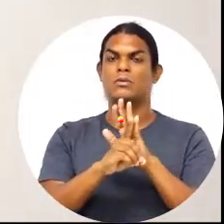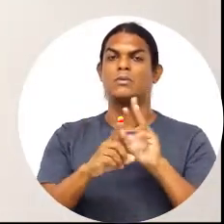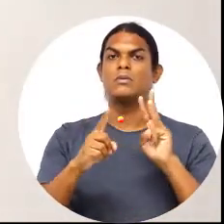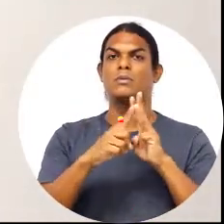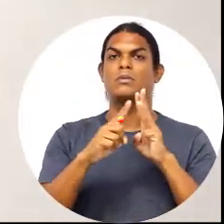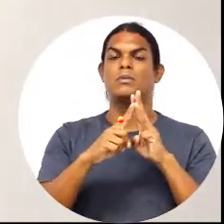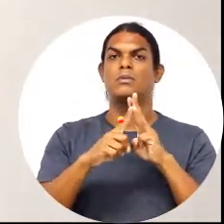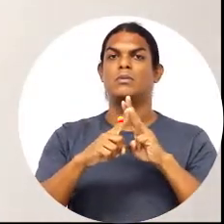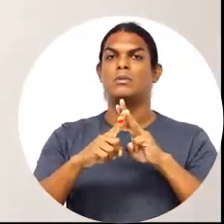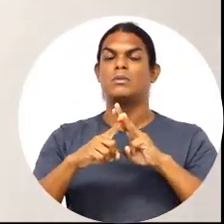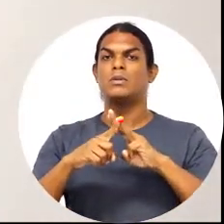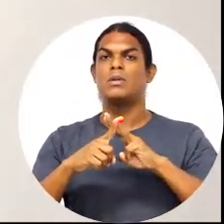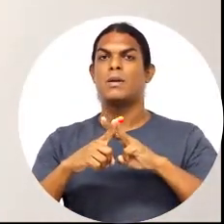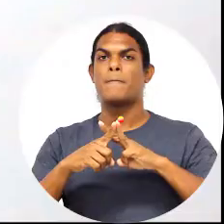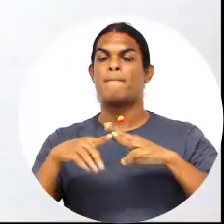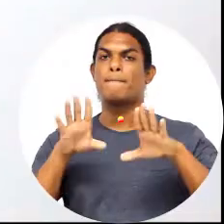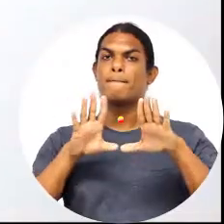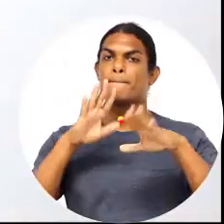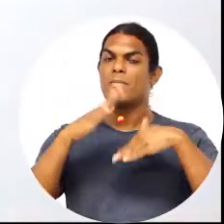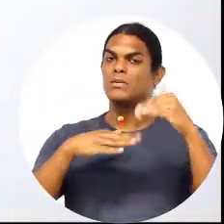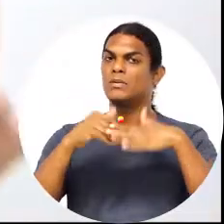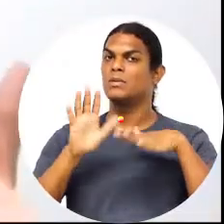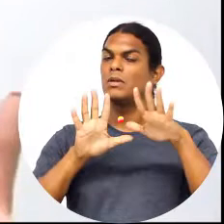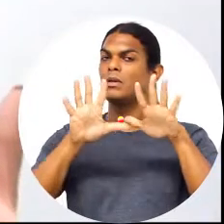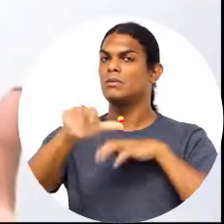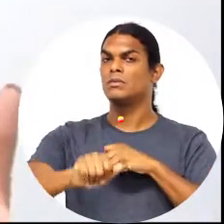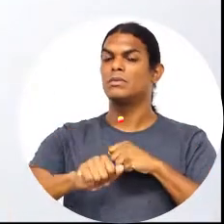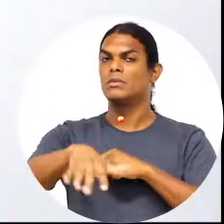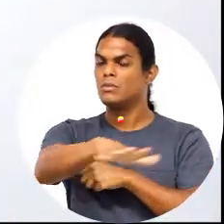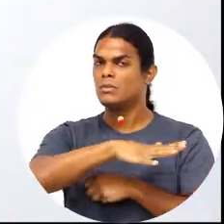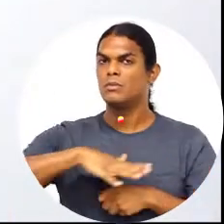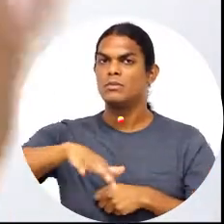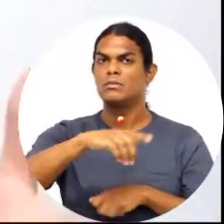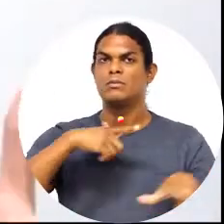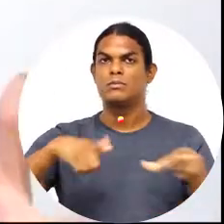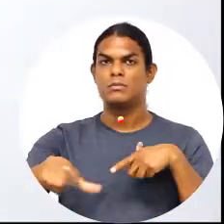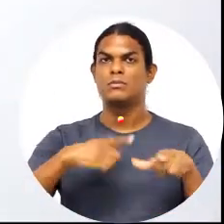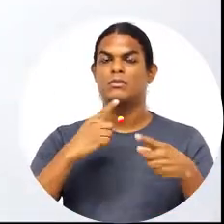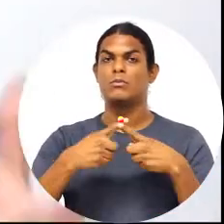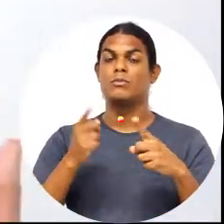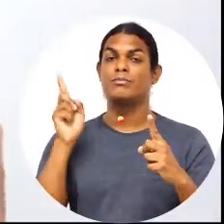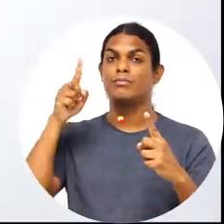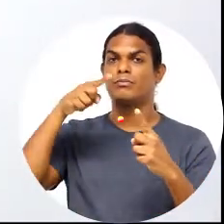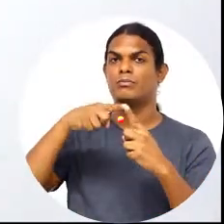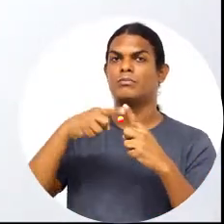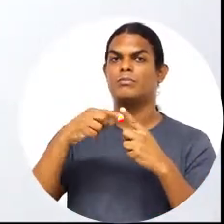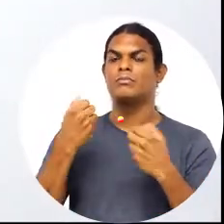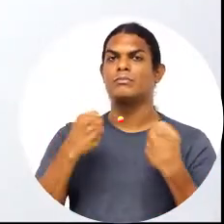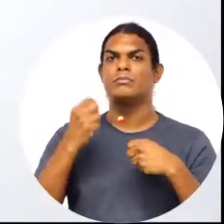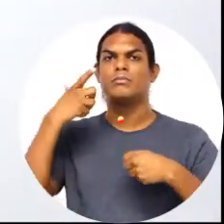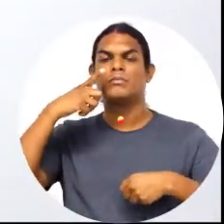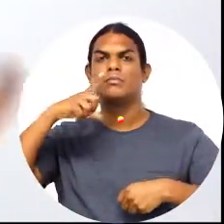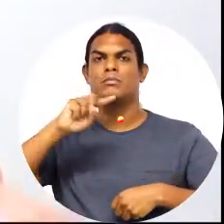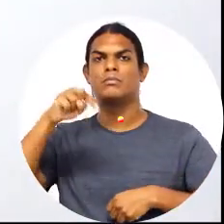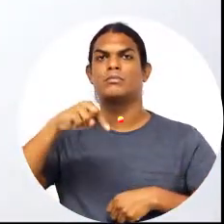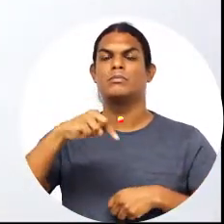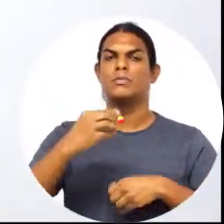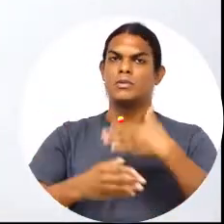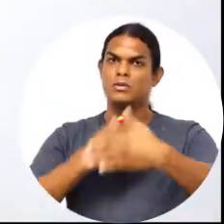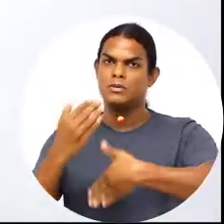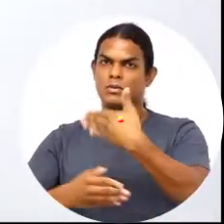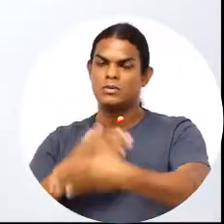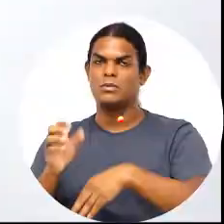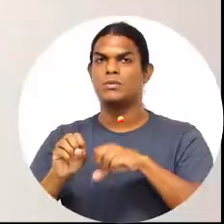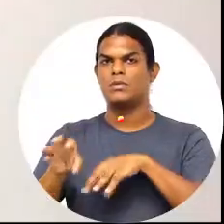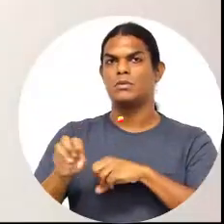e capacitar esse homem para o trabalho. Porque existem objetivos que deverão ser alcançados com esse processo, né, de investimento